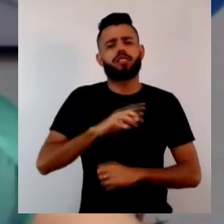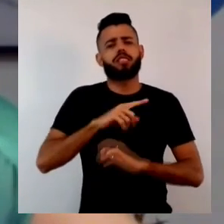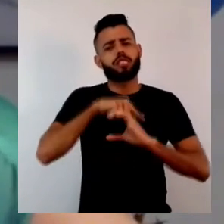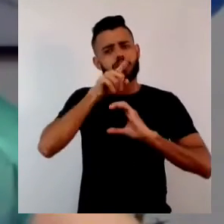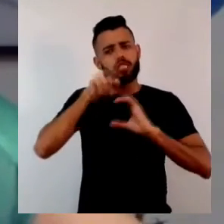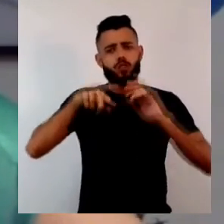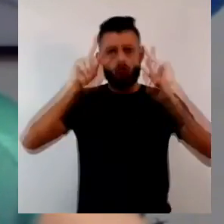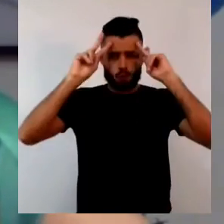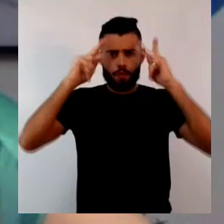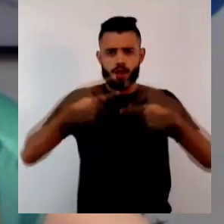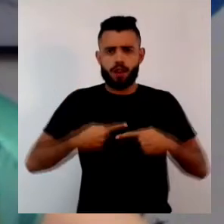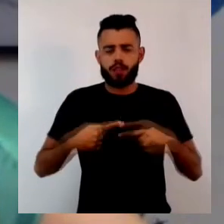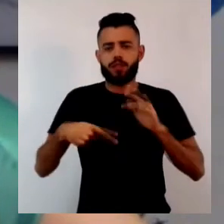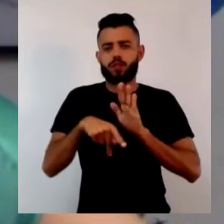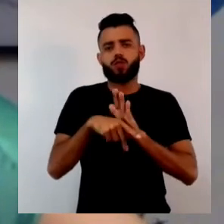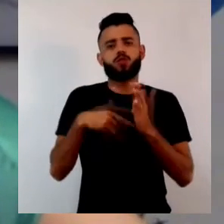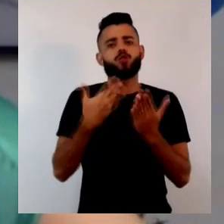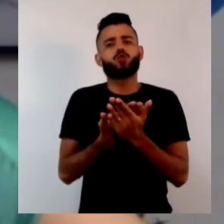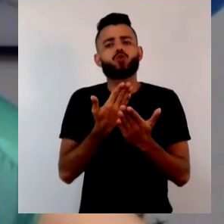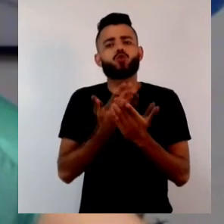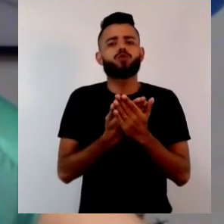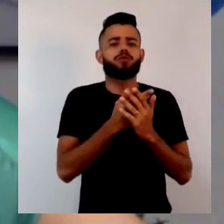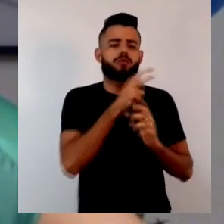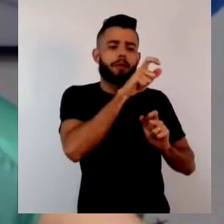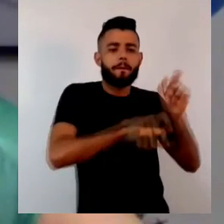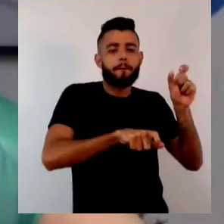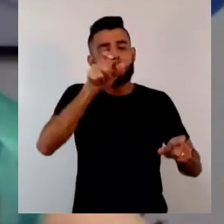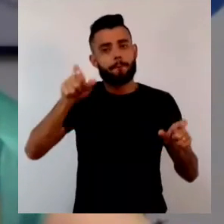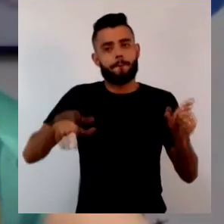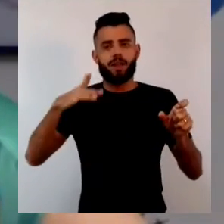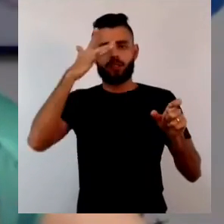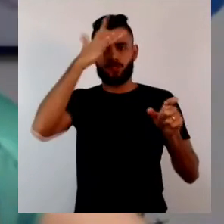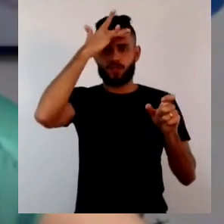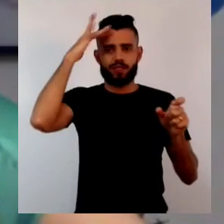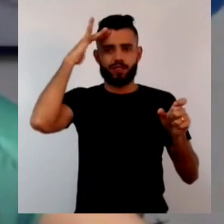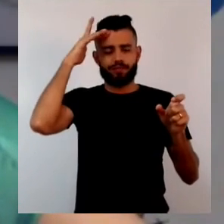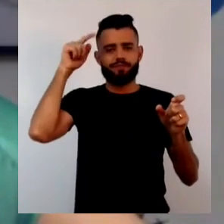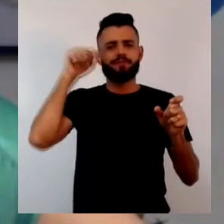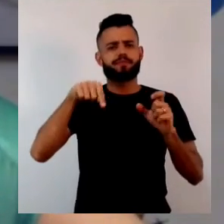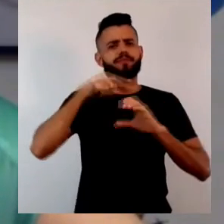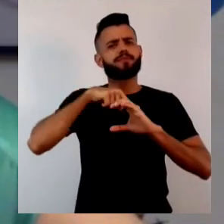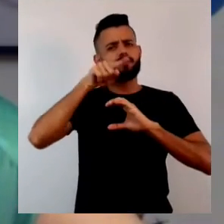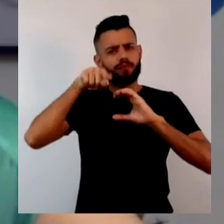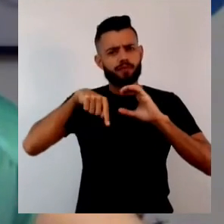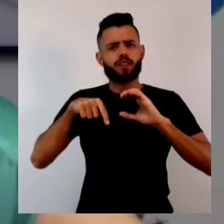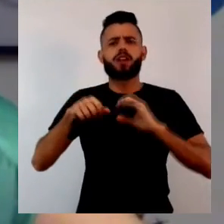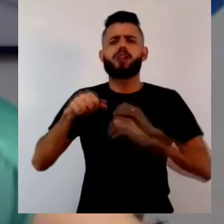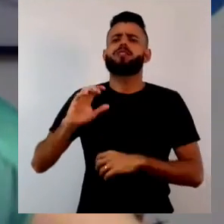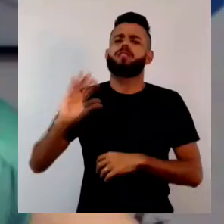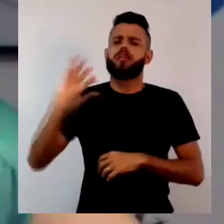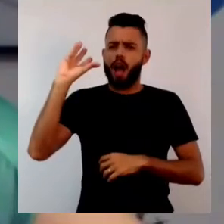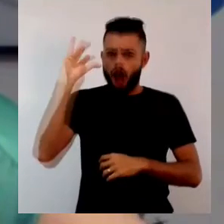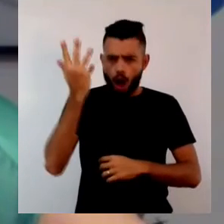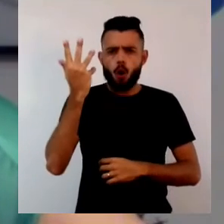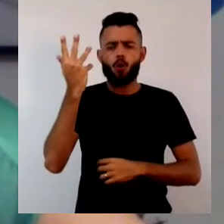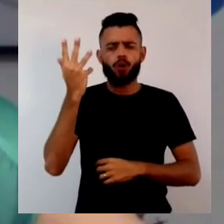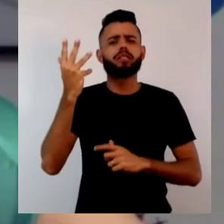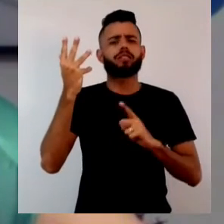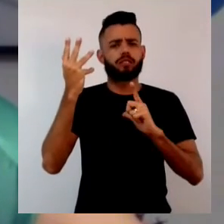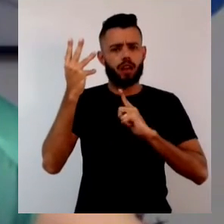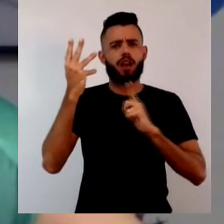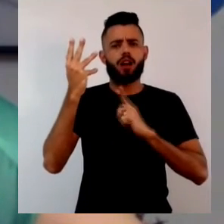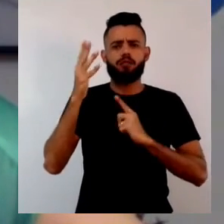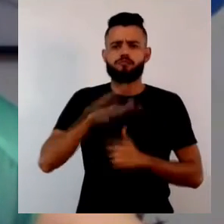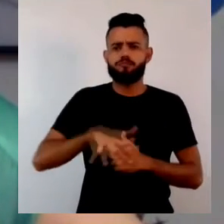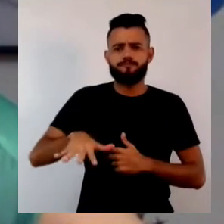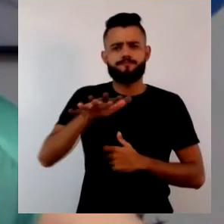das pessoas, e essa ciência, ela está acontecendo muito na academia. Então,